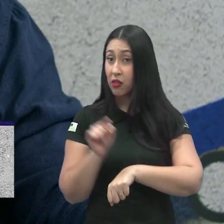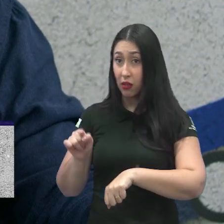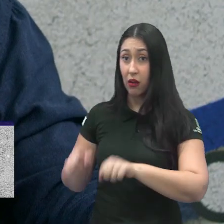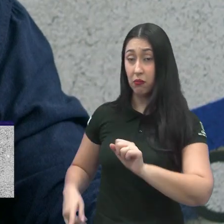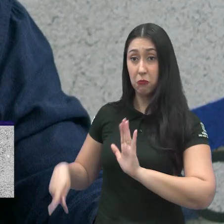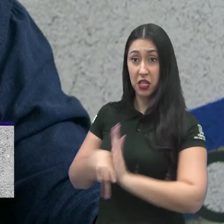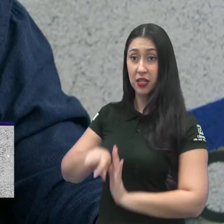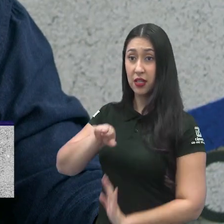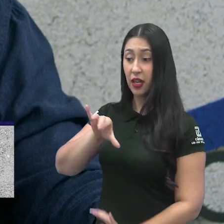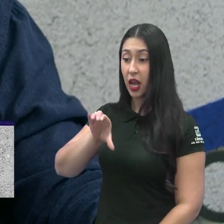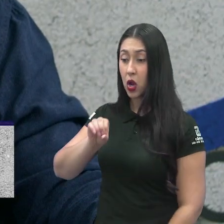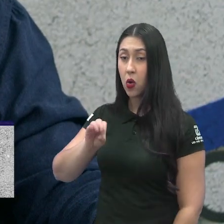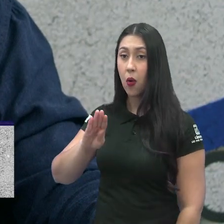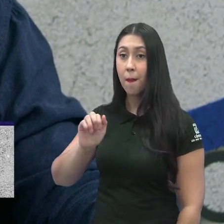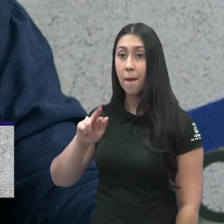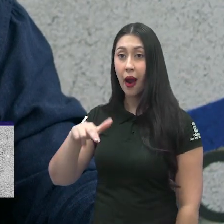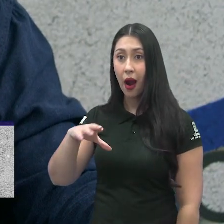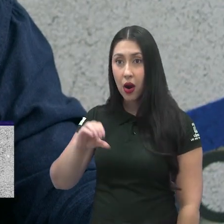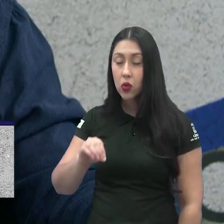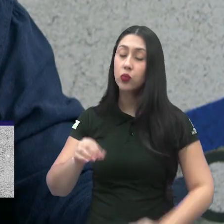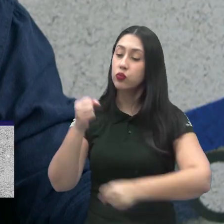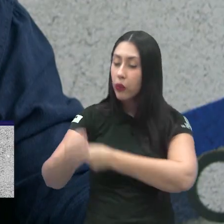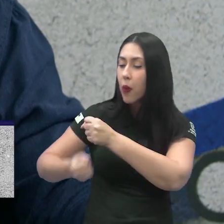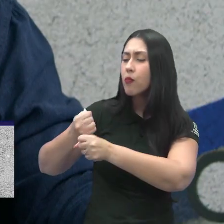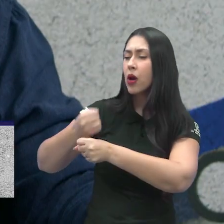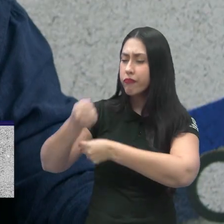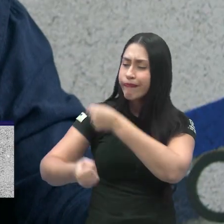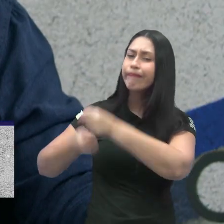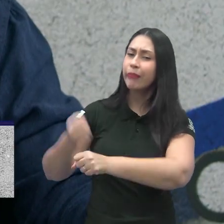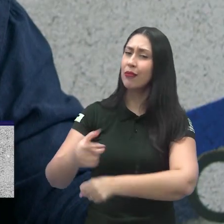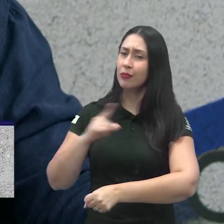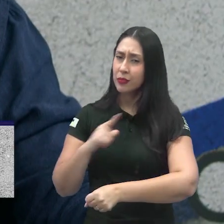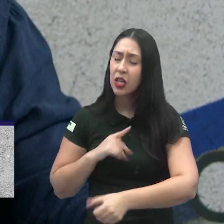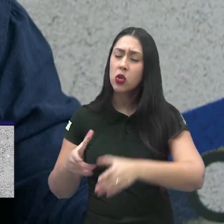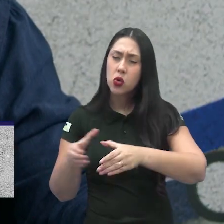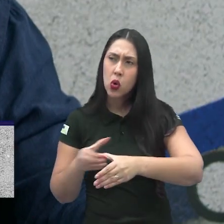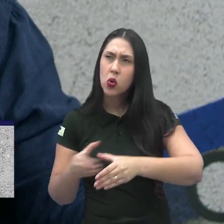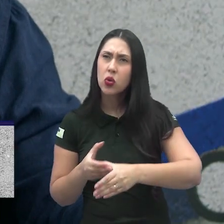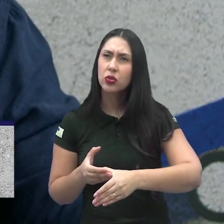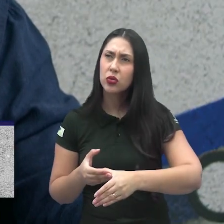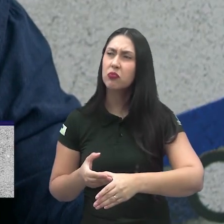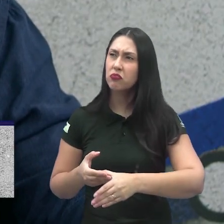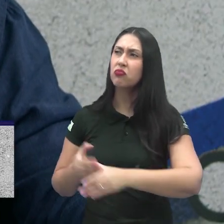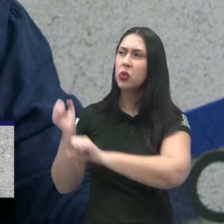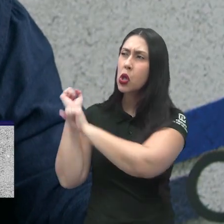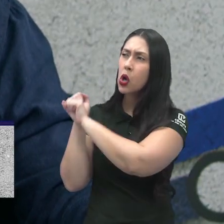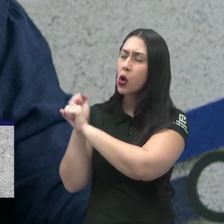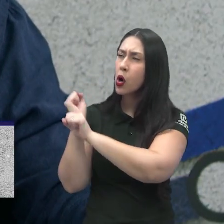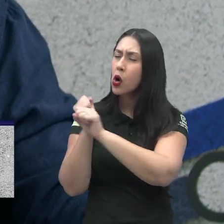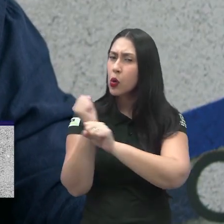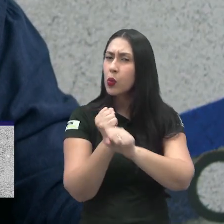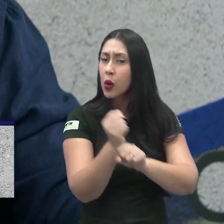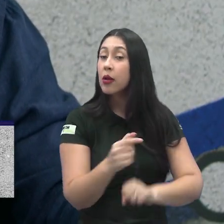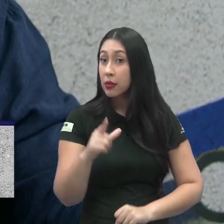É um concurso que tem sido aberto todos os anos, desde acho que deste século em diante, todos os anos